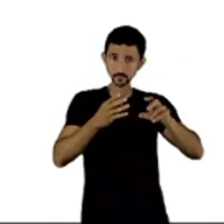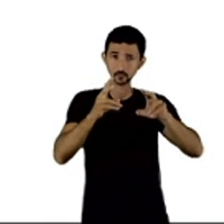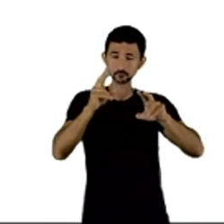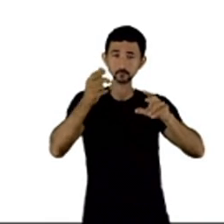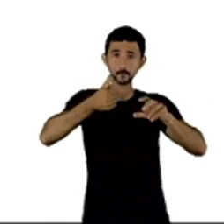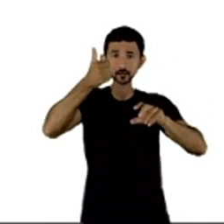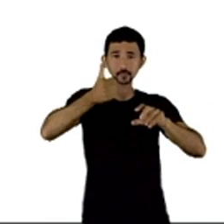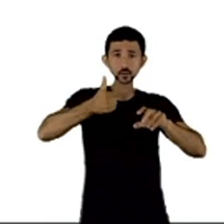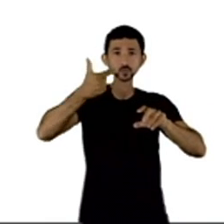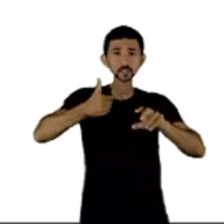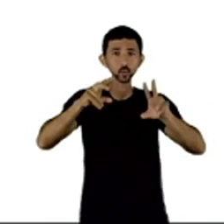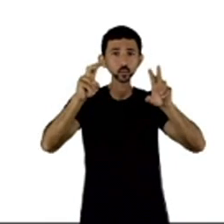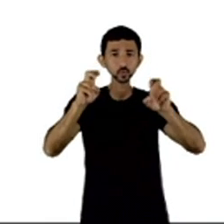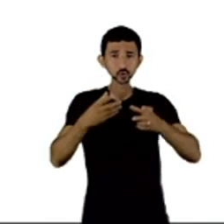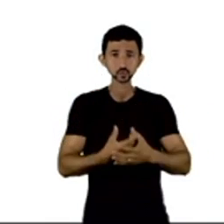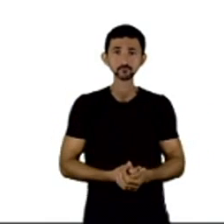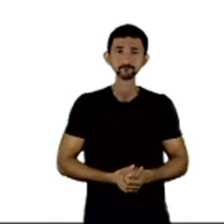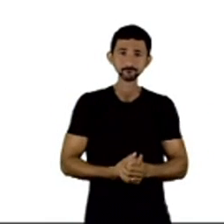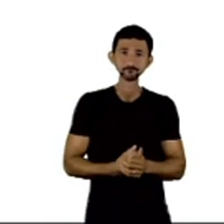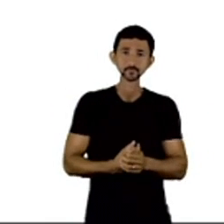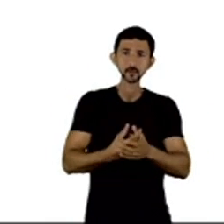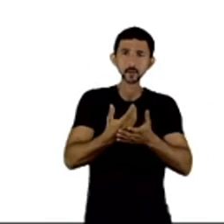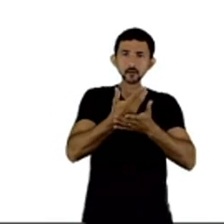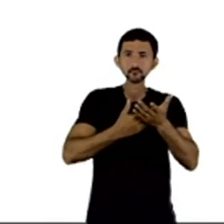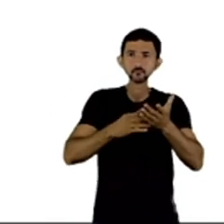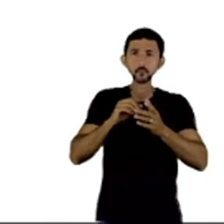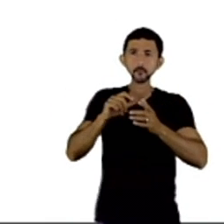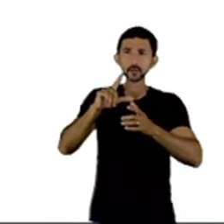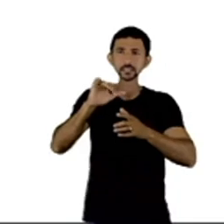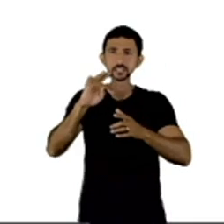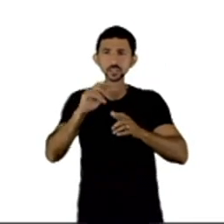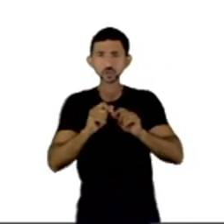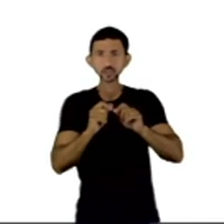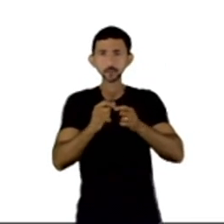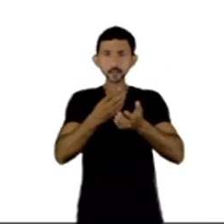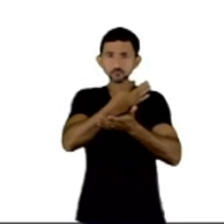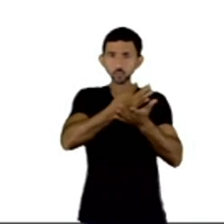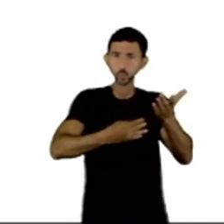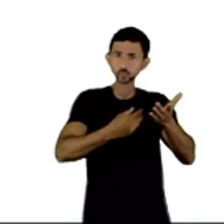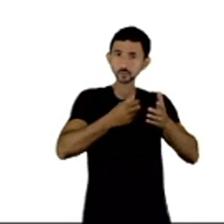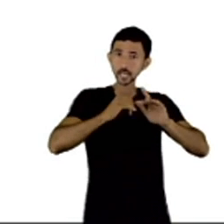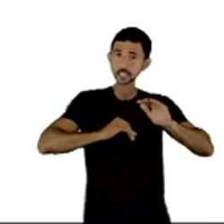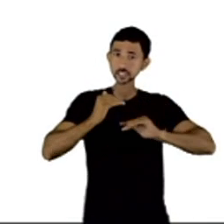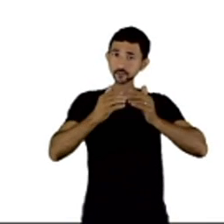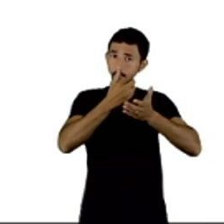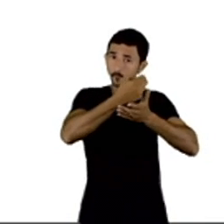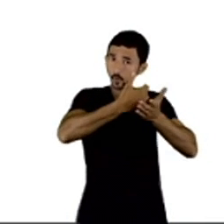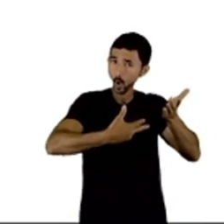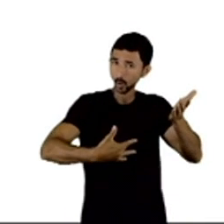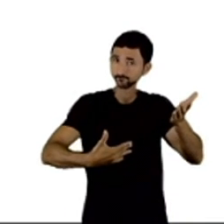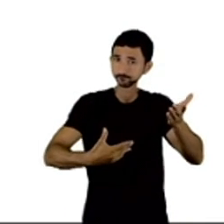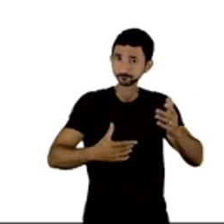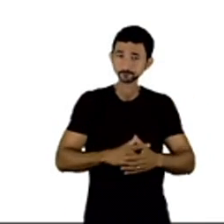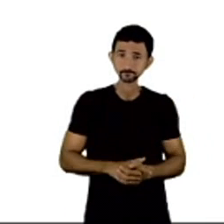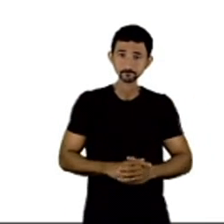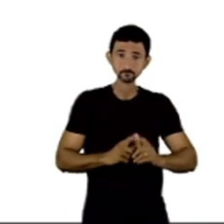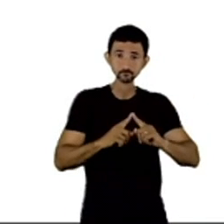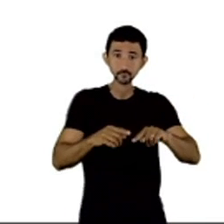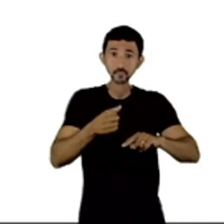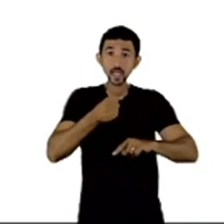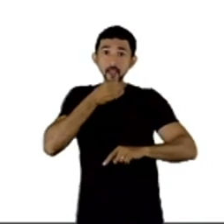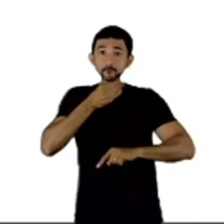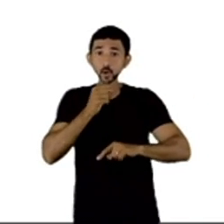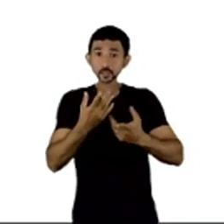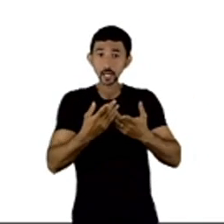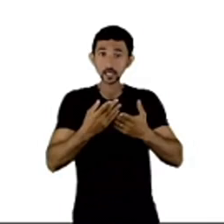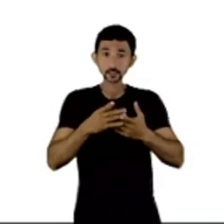secundário, possuem uma lead e também o corpo do texto. Só que no caso da reportagem, meu